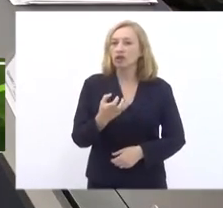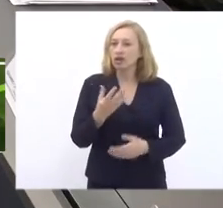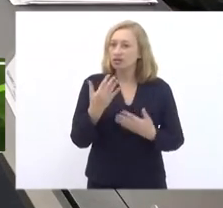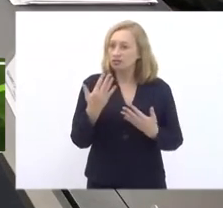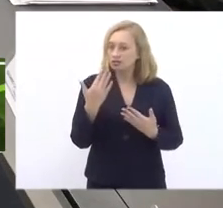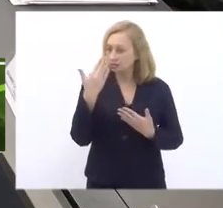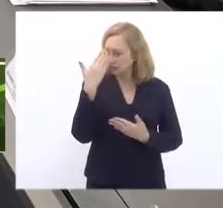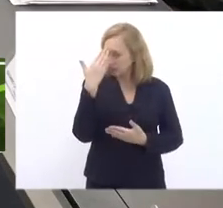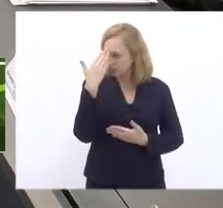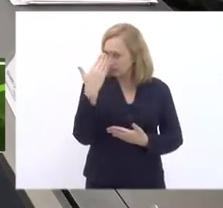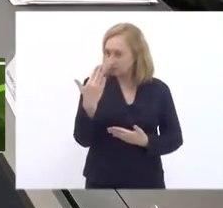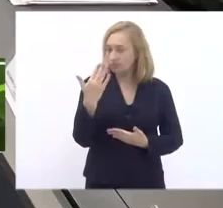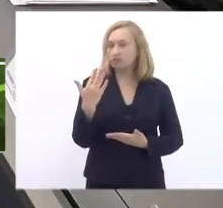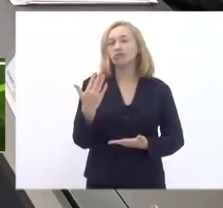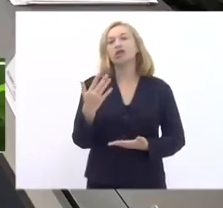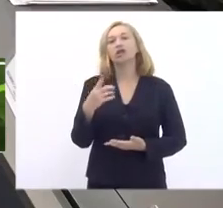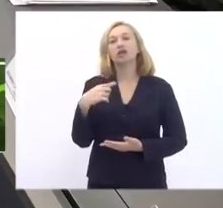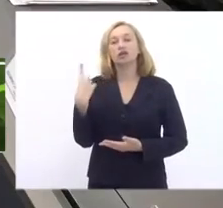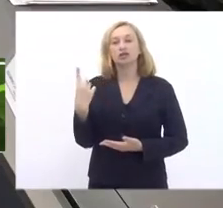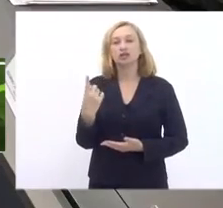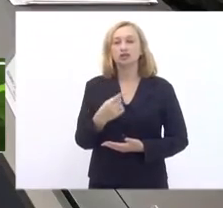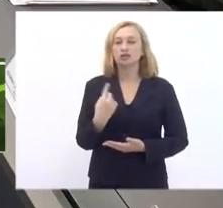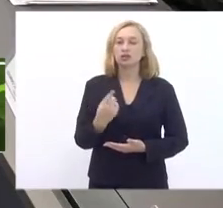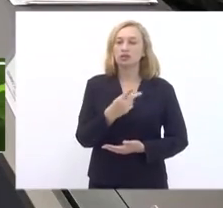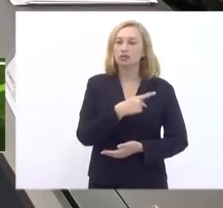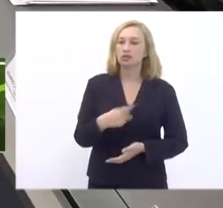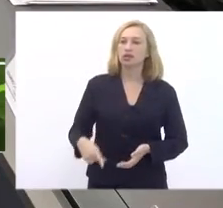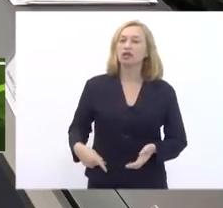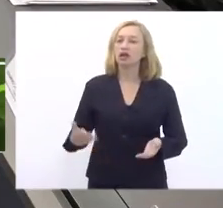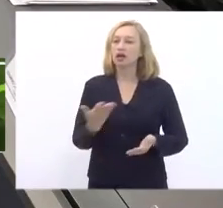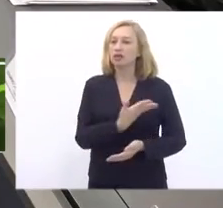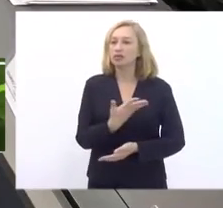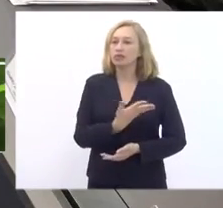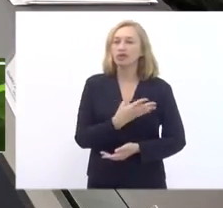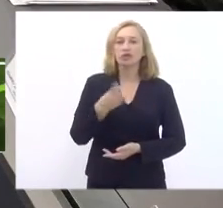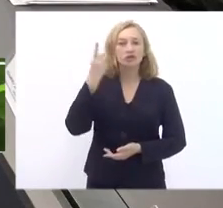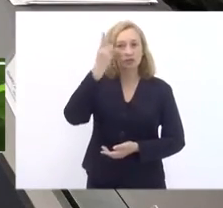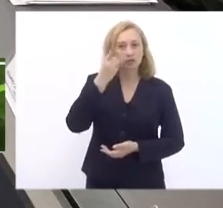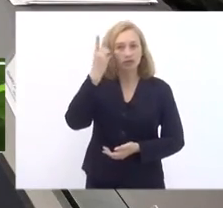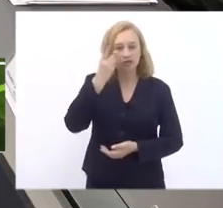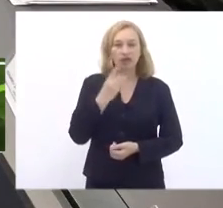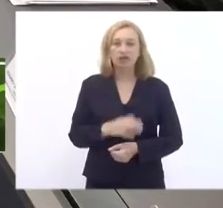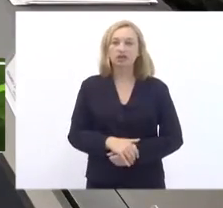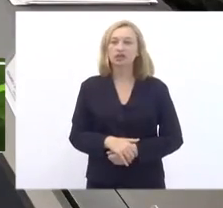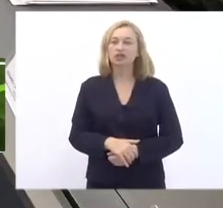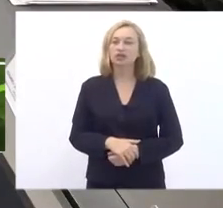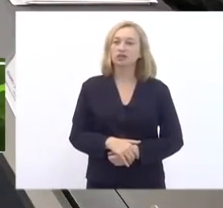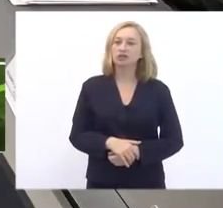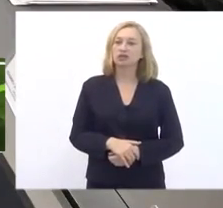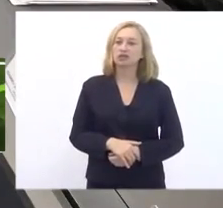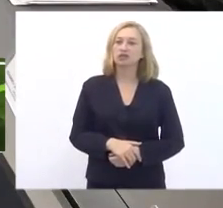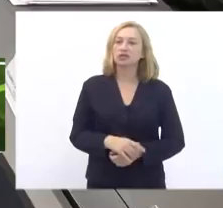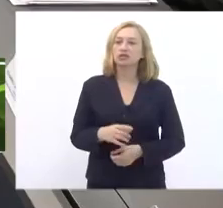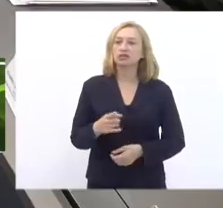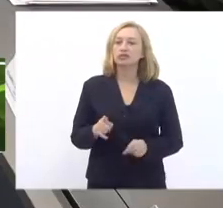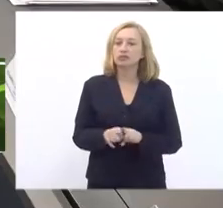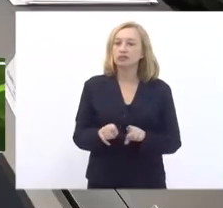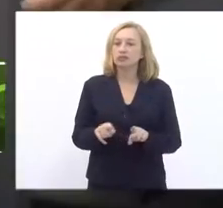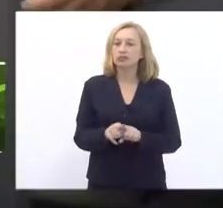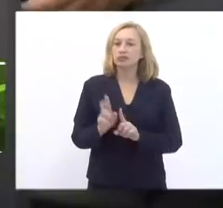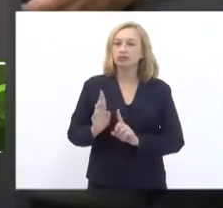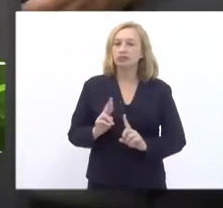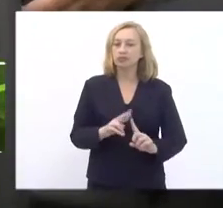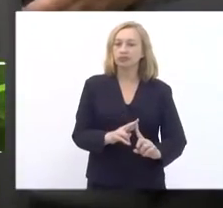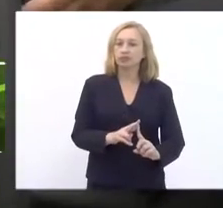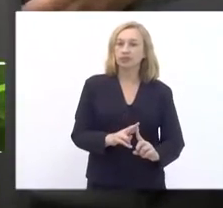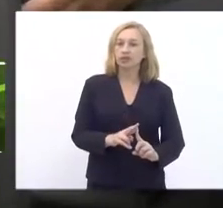cumprimentar a nossa presidente, em nome dela cumprimentar meus companheiros de parlamento, fazer aqui, presidente, uma referência também à assessoria